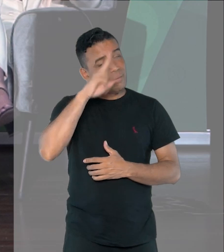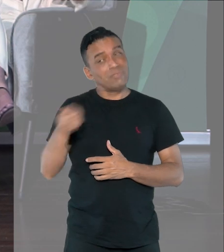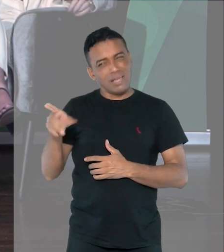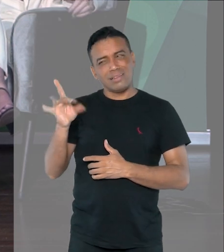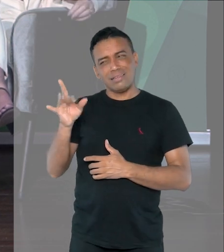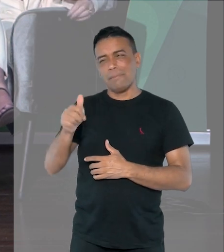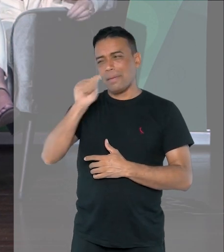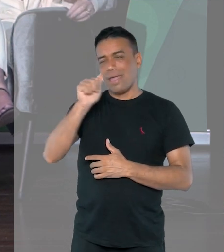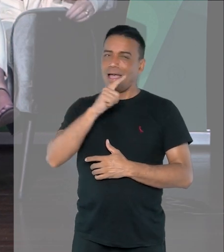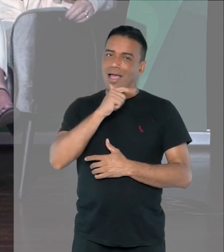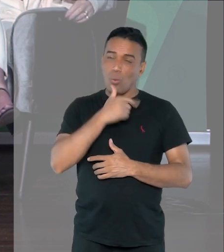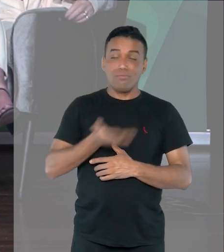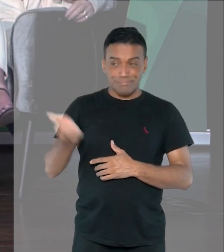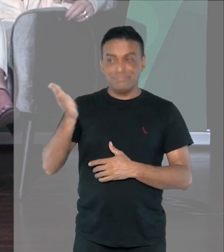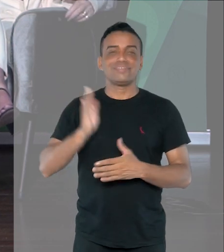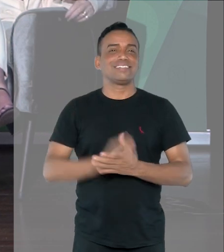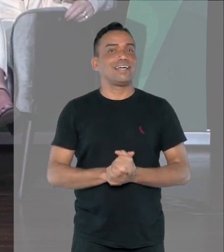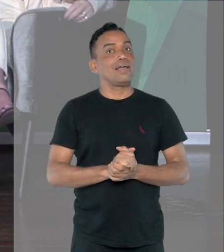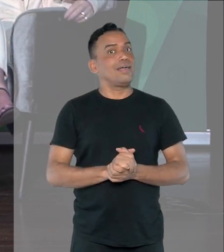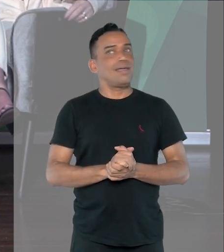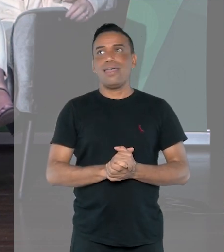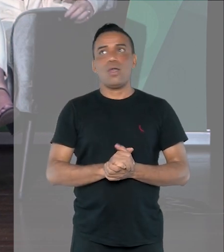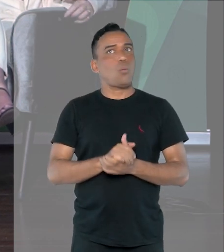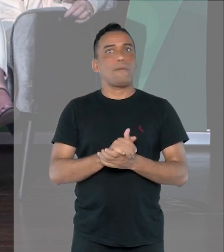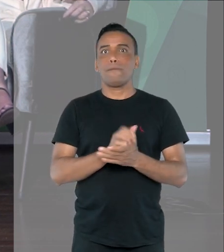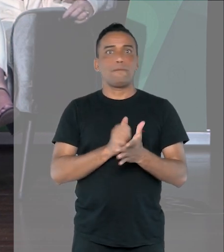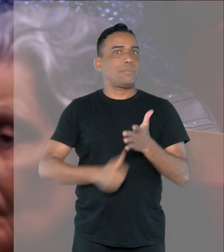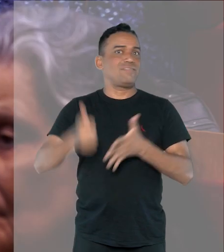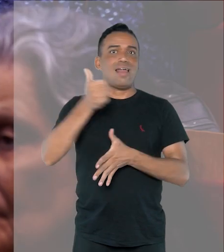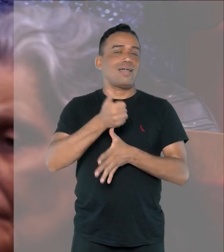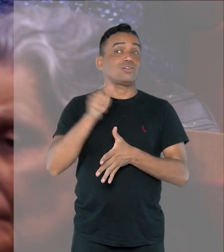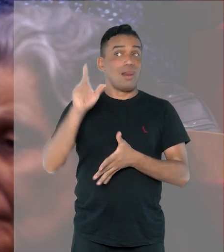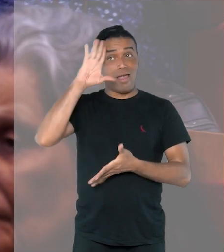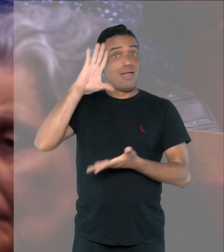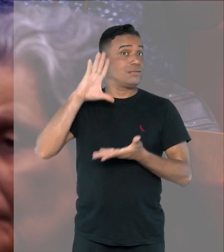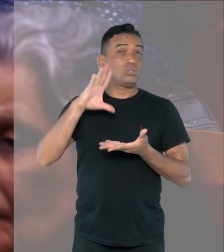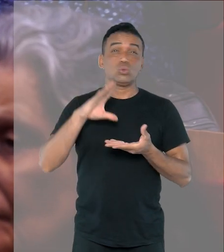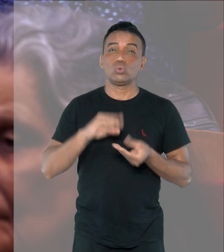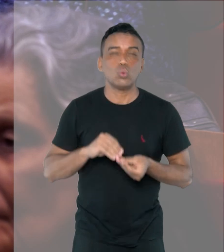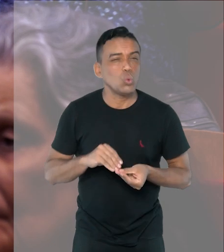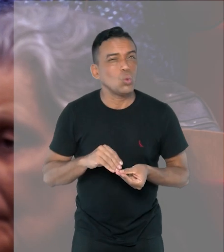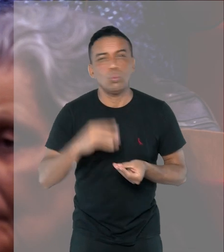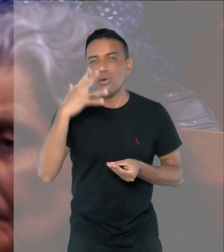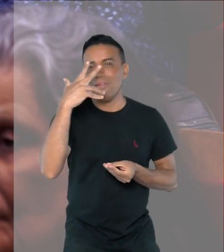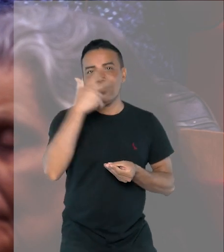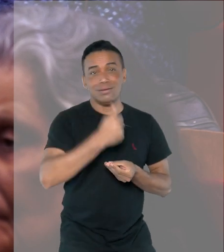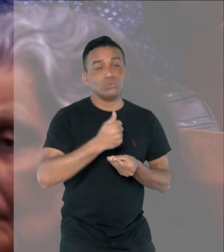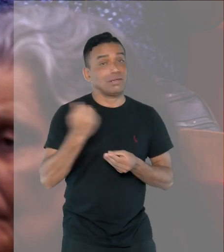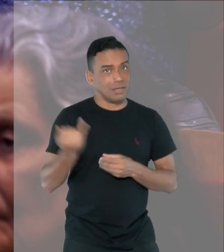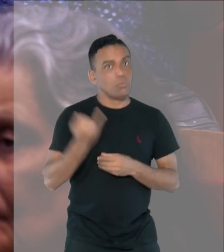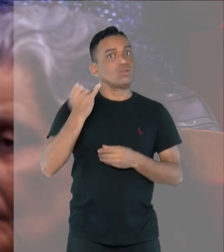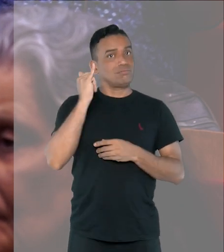água, que é um privilégio poder ouvir. Ela deu um resumo aqui, lindamente, do que está escrito, mas é importante